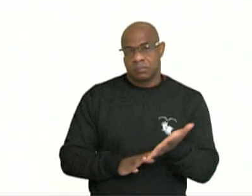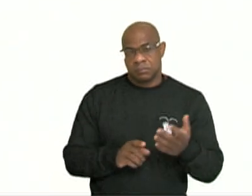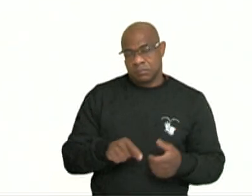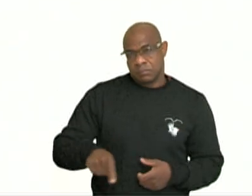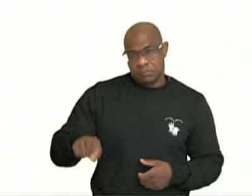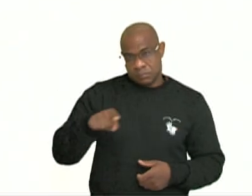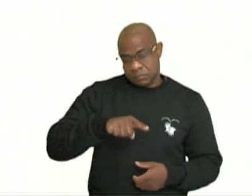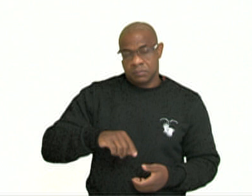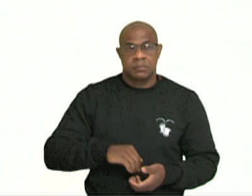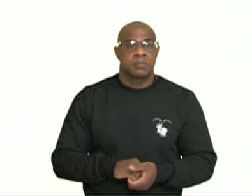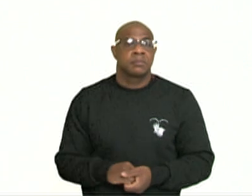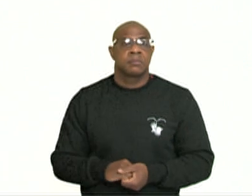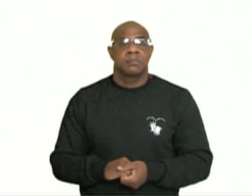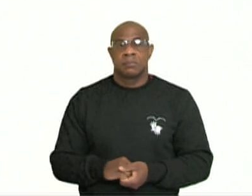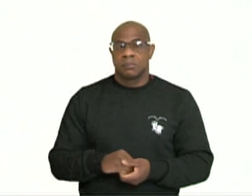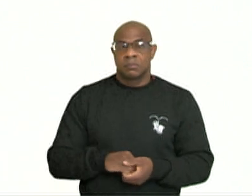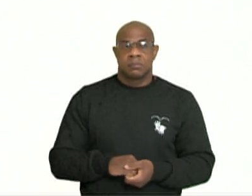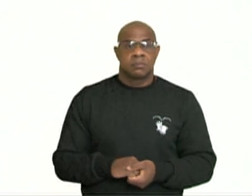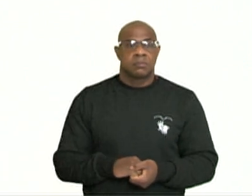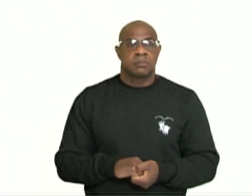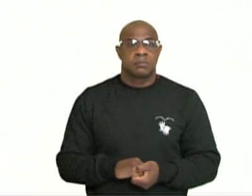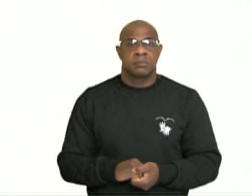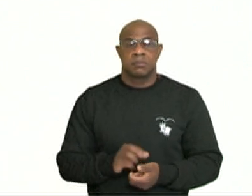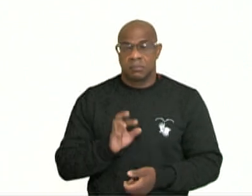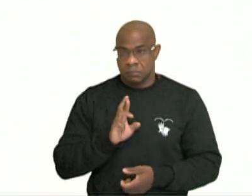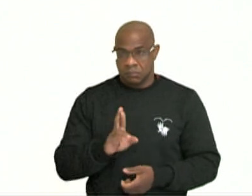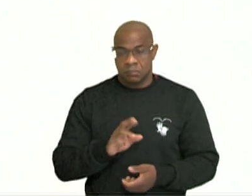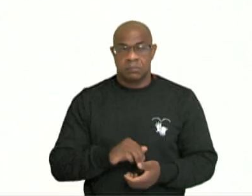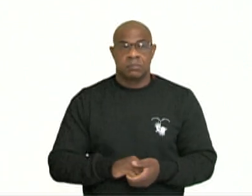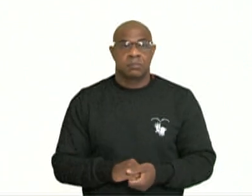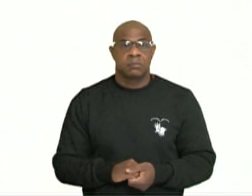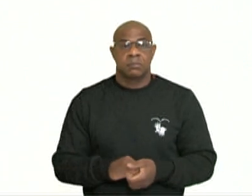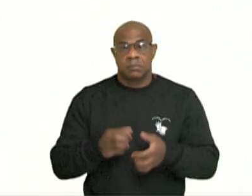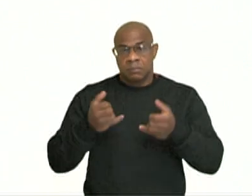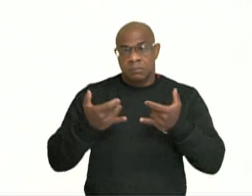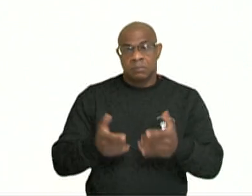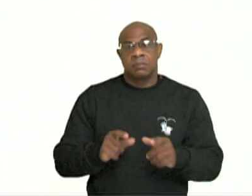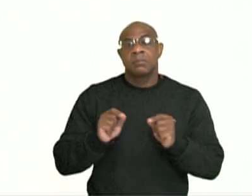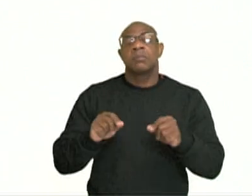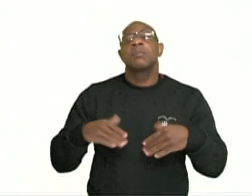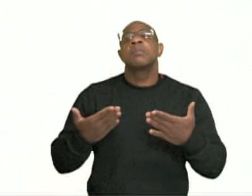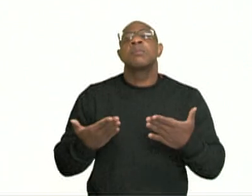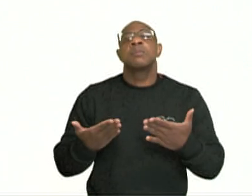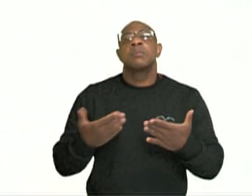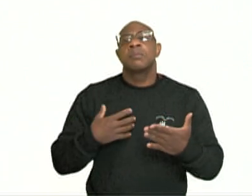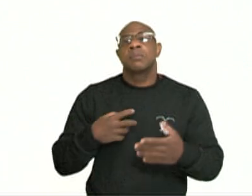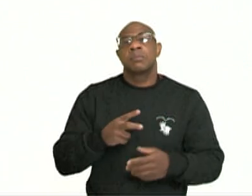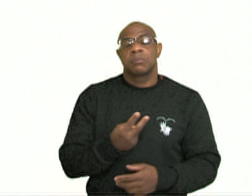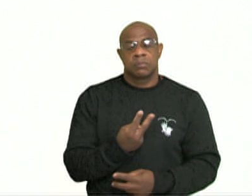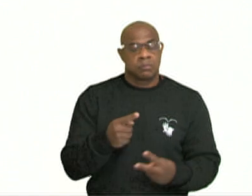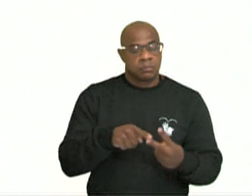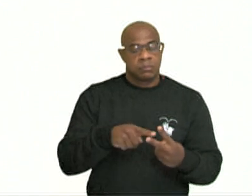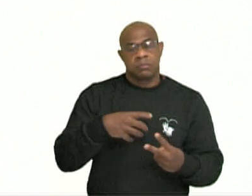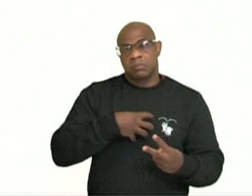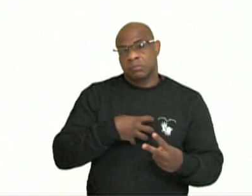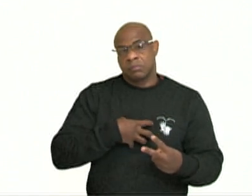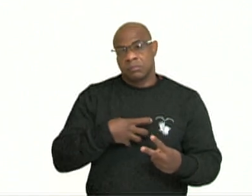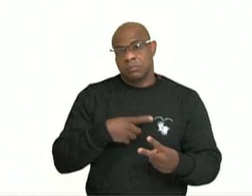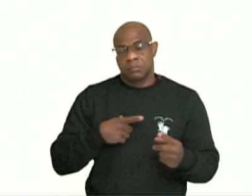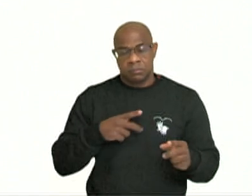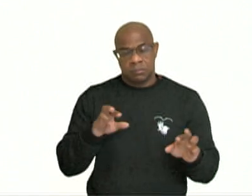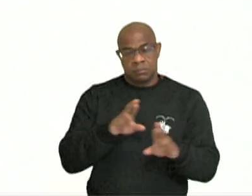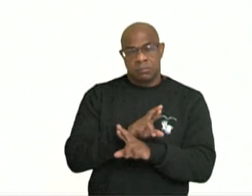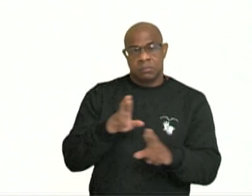do sexto ano. Copie seu caderno e responda. Explique quais eram as duas formas de estabelecer